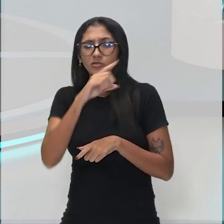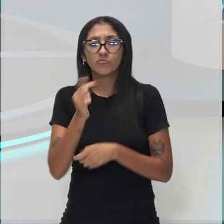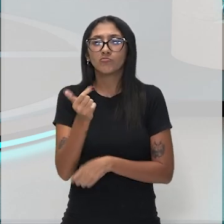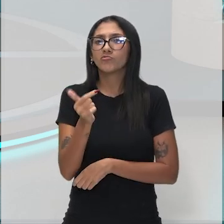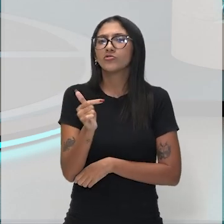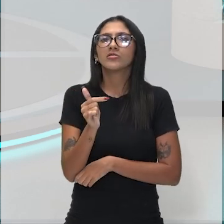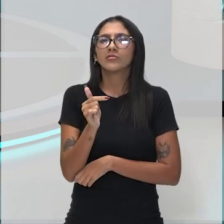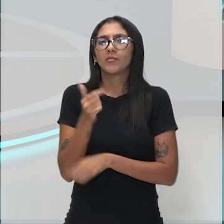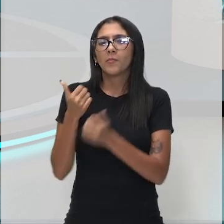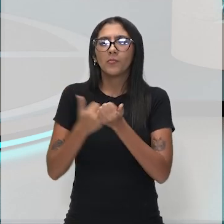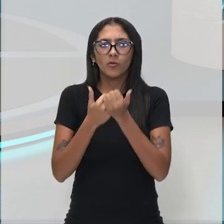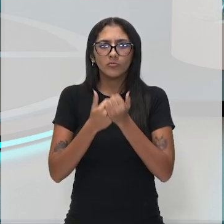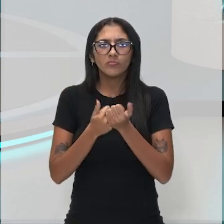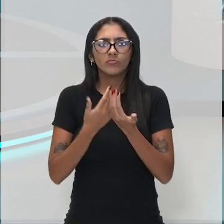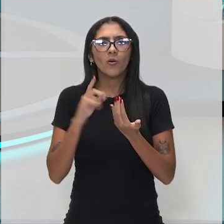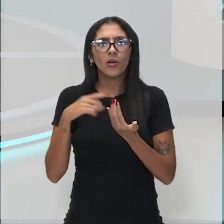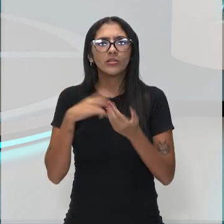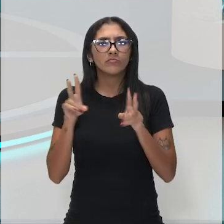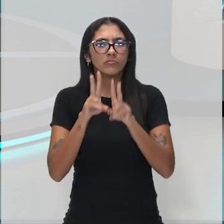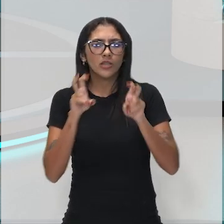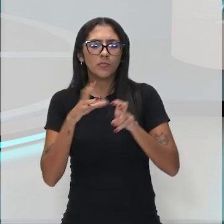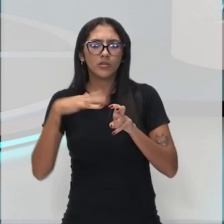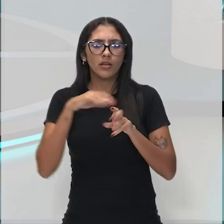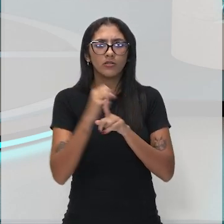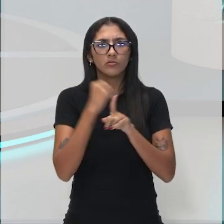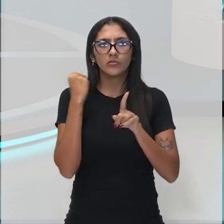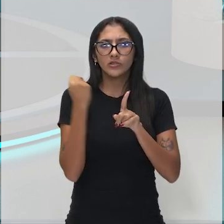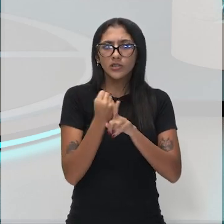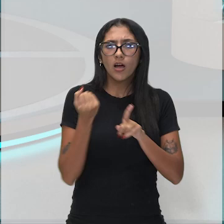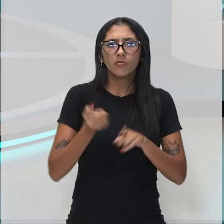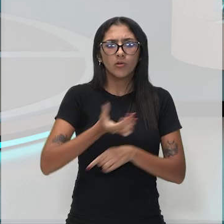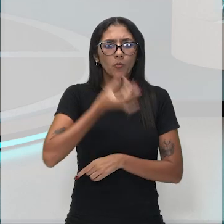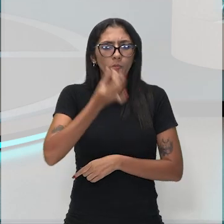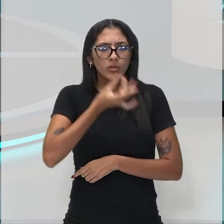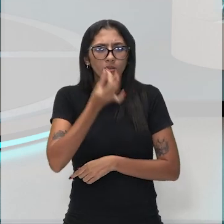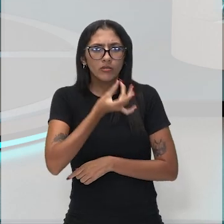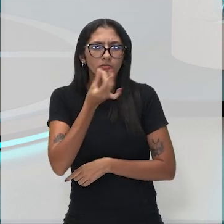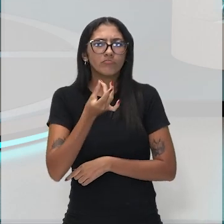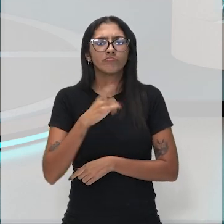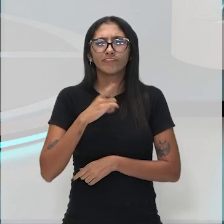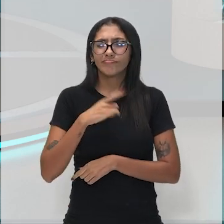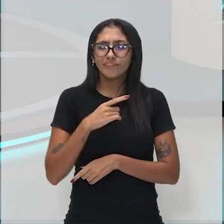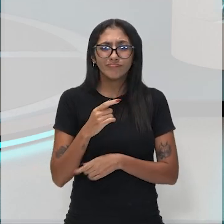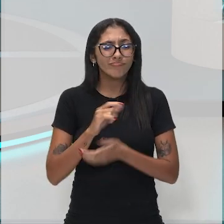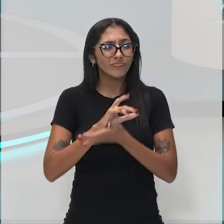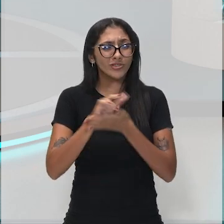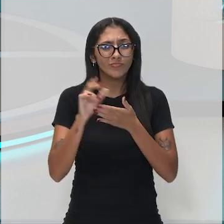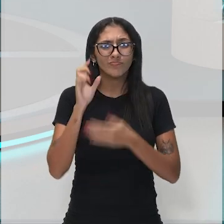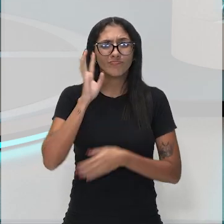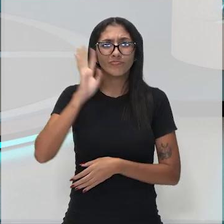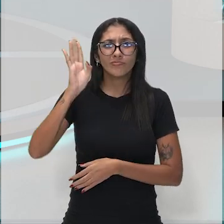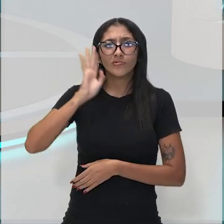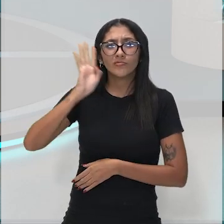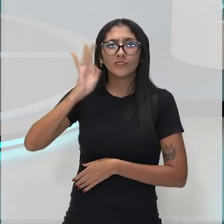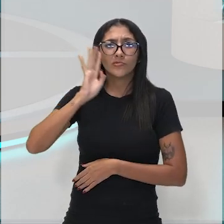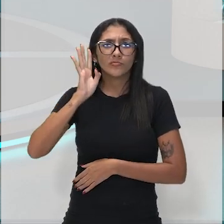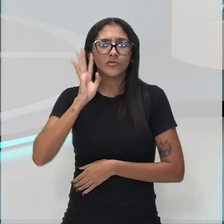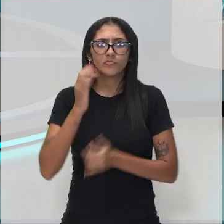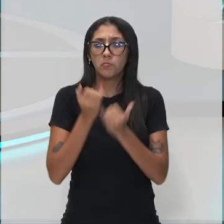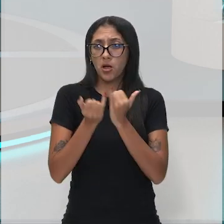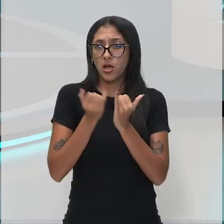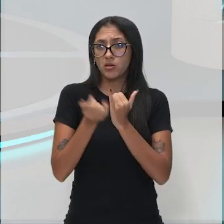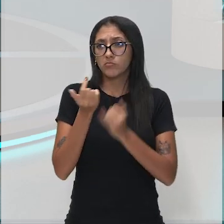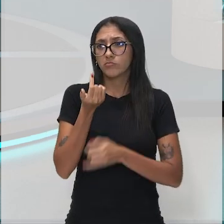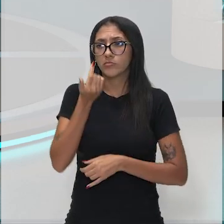que é uma temática social, uma temática crítica que promove muitas reflexões, como as outras obras que foram